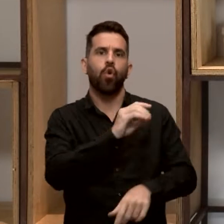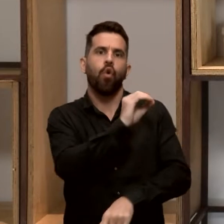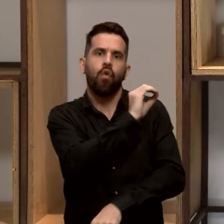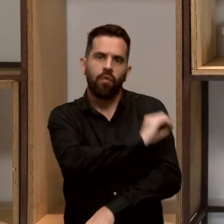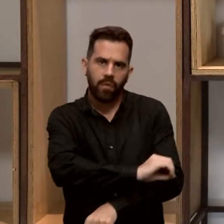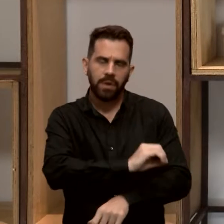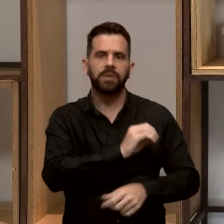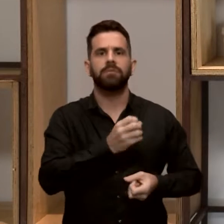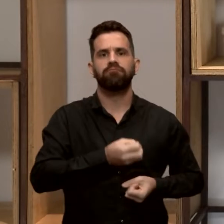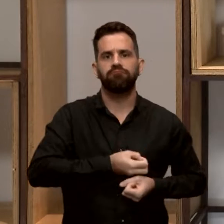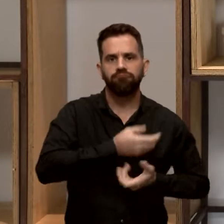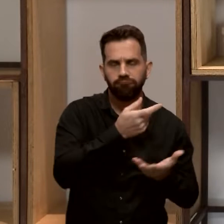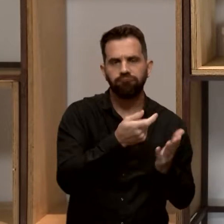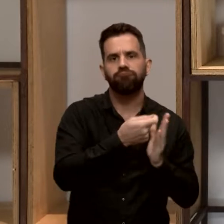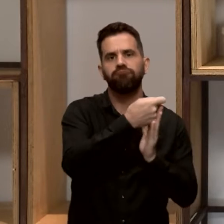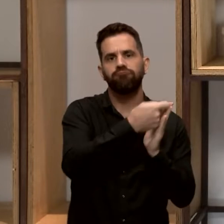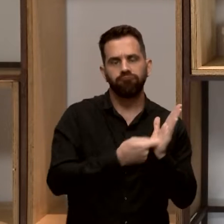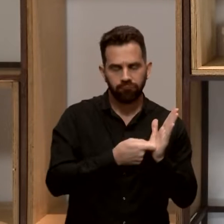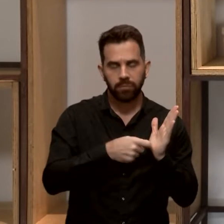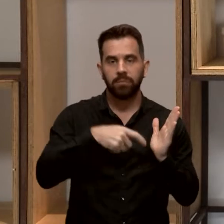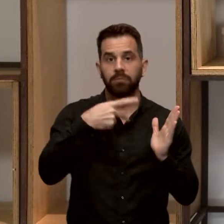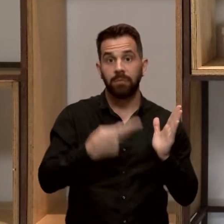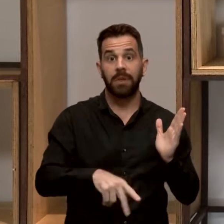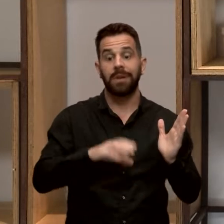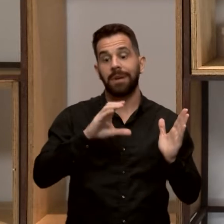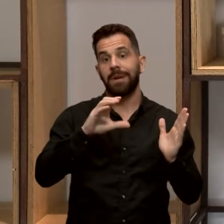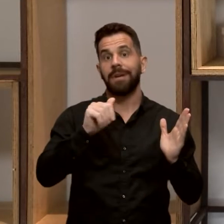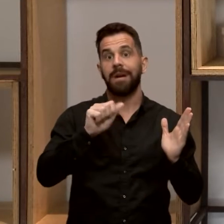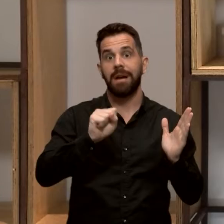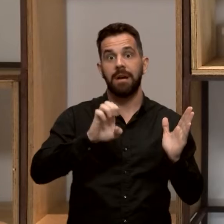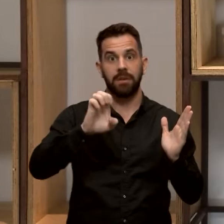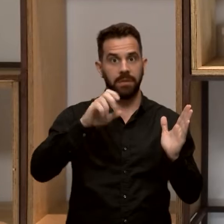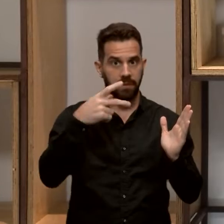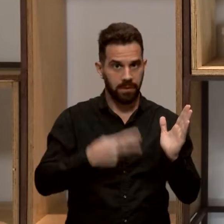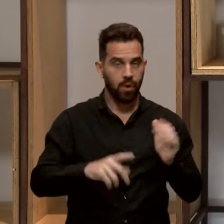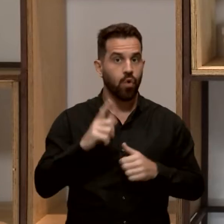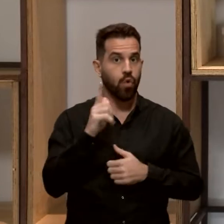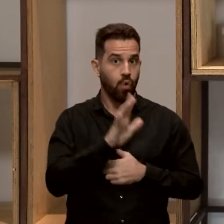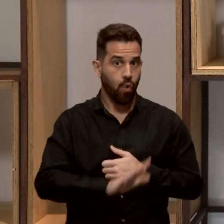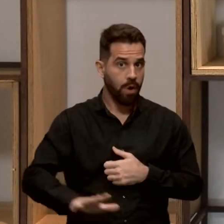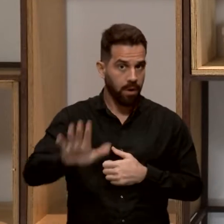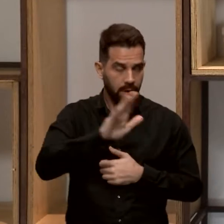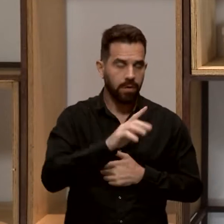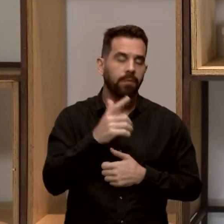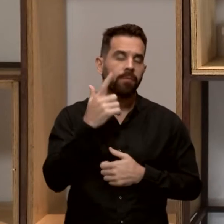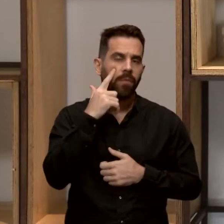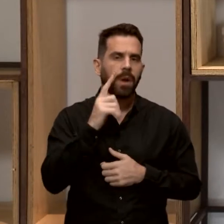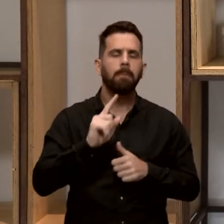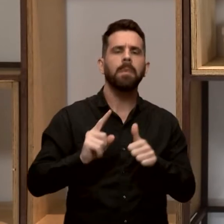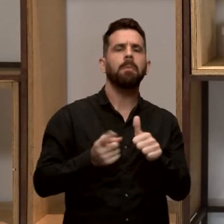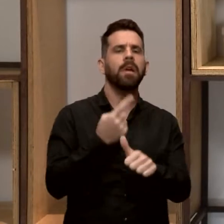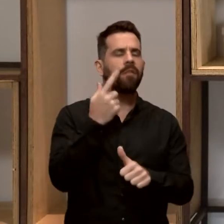Centro de Atendimento Socioeducativo, o CASE aqui de Goiânia. O Eric faz parte desse projeto. Vamos, antes de mais